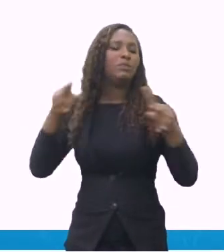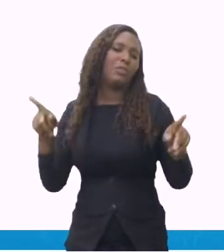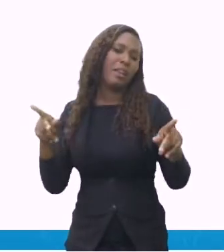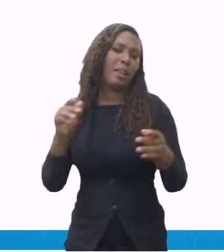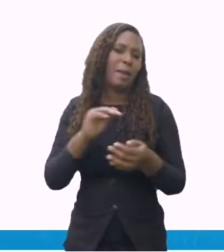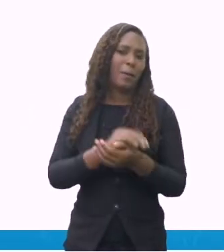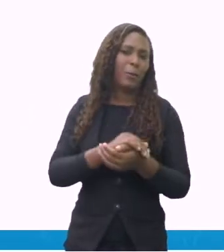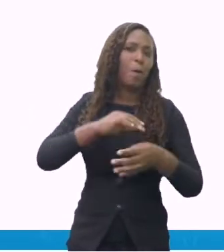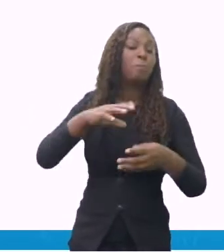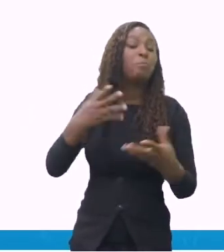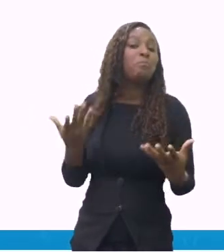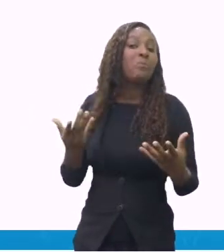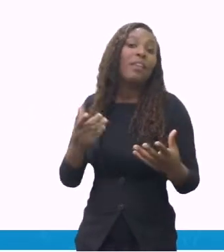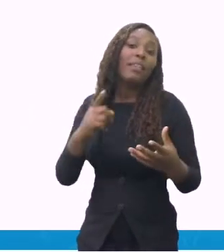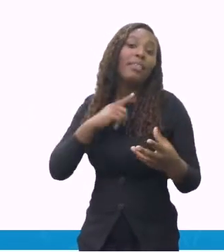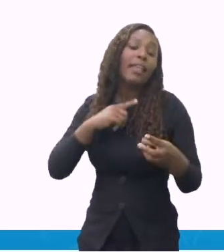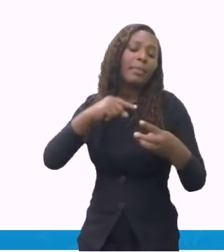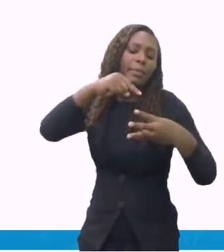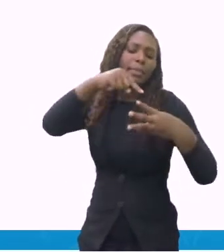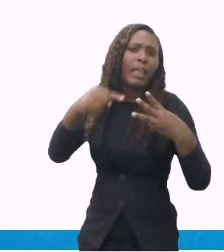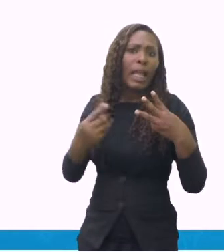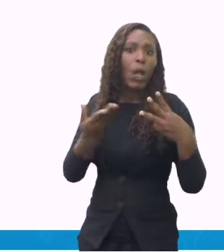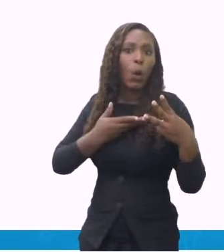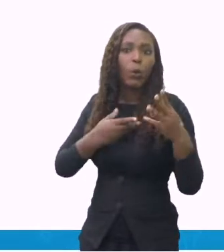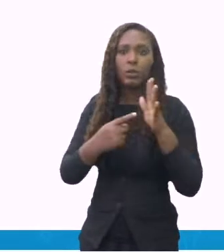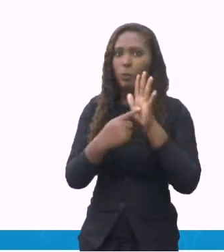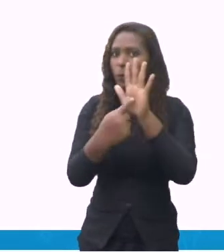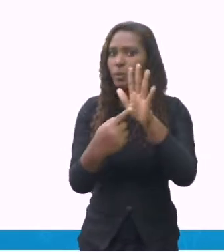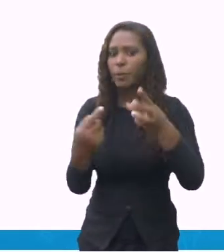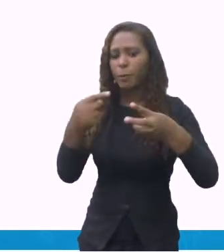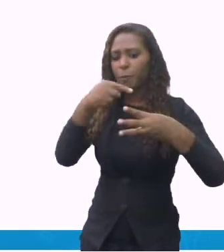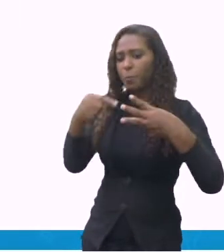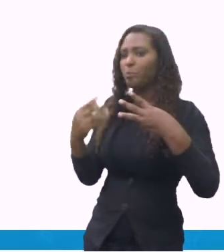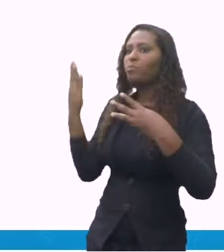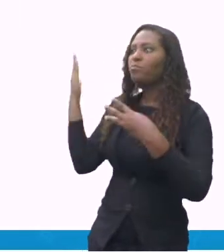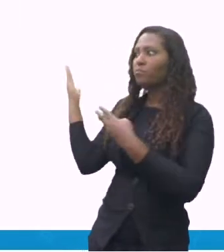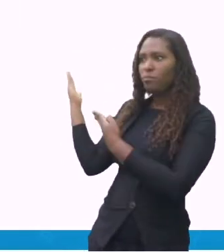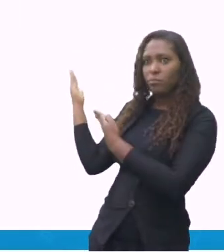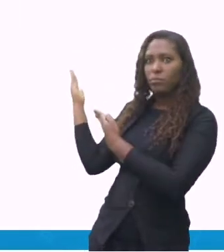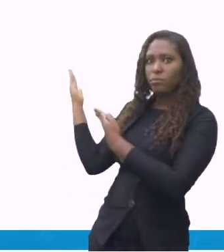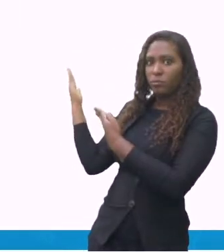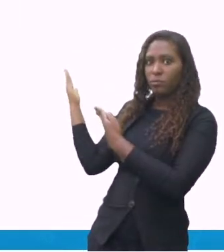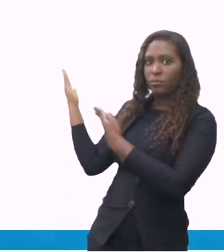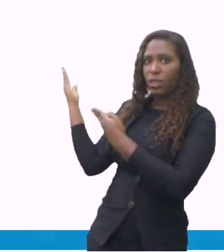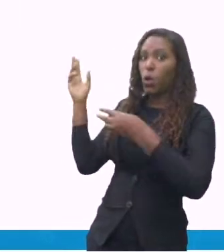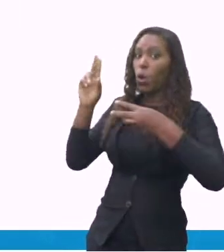rochas magmáticas, rochas sedimentares e rochas